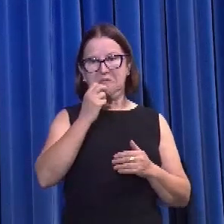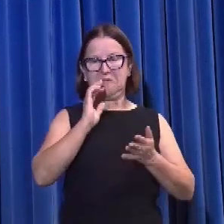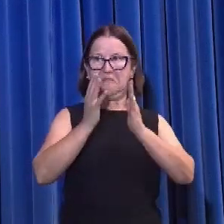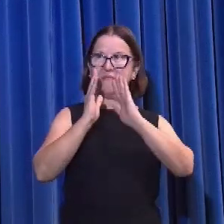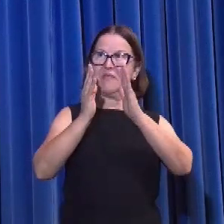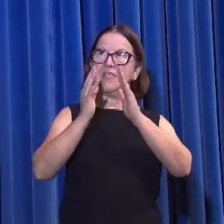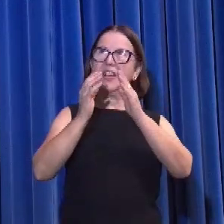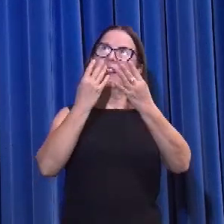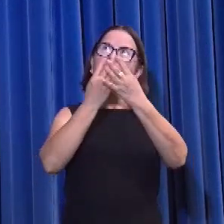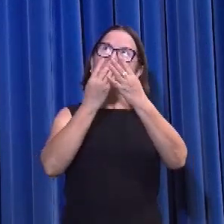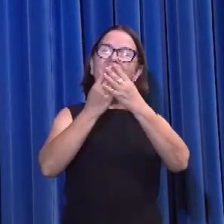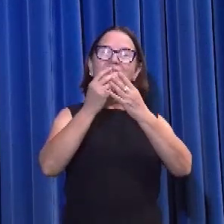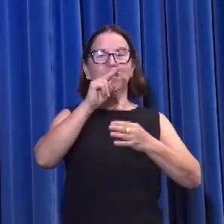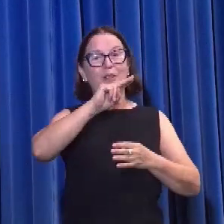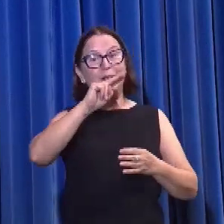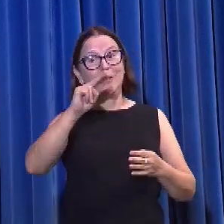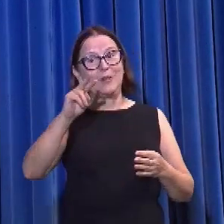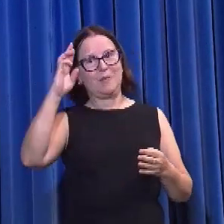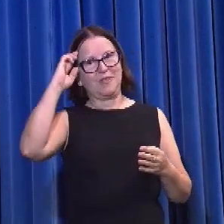nome,